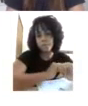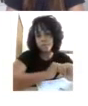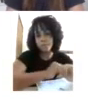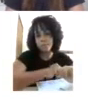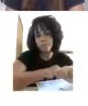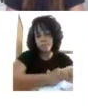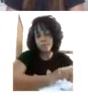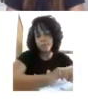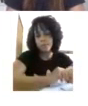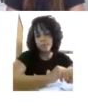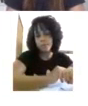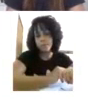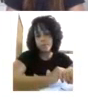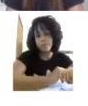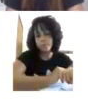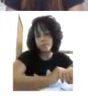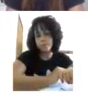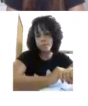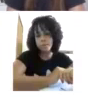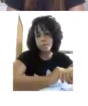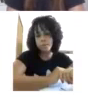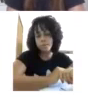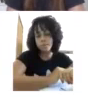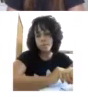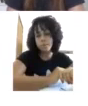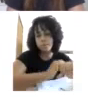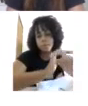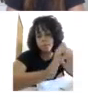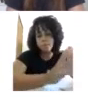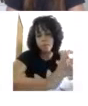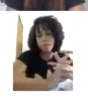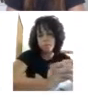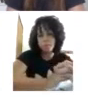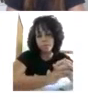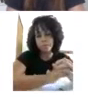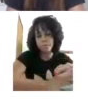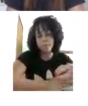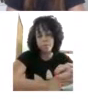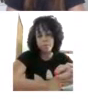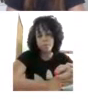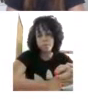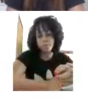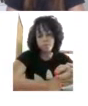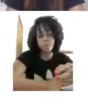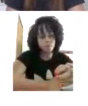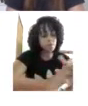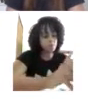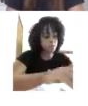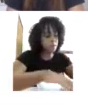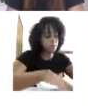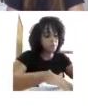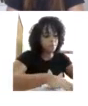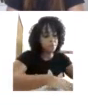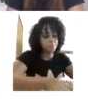essa oportunidade, e eu falo direto para os nossos bolsistas que é uma oportunidade que eles estão tendo e que não são todos